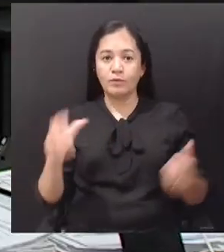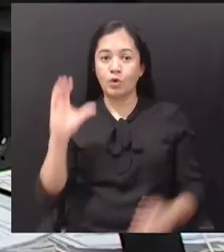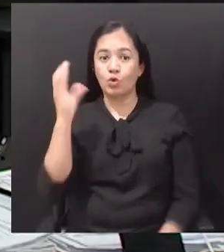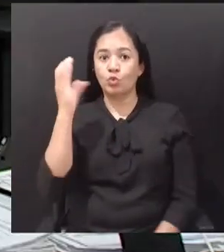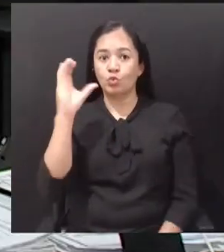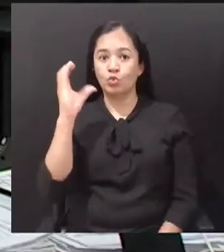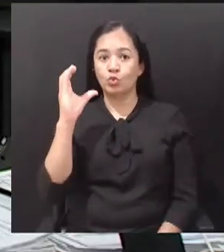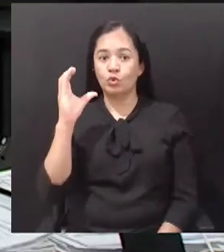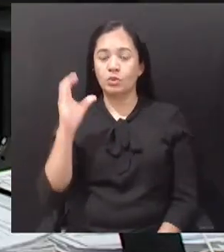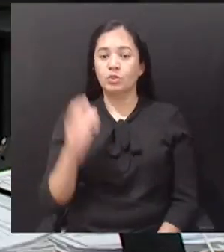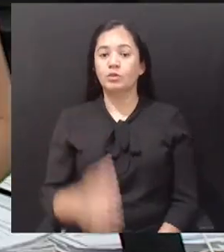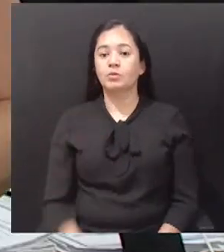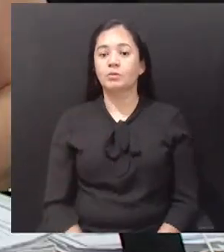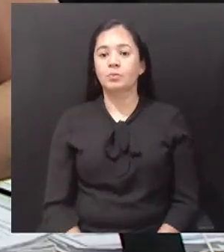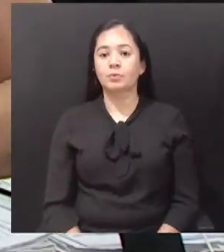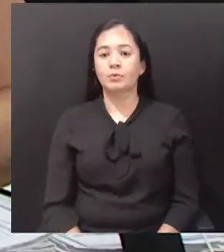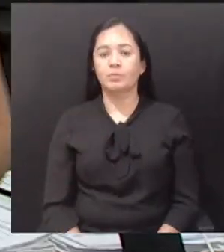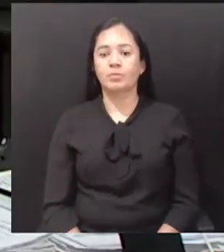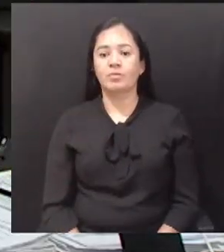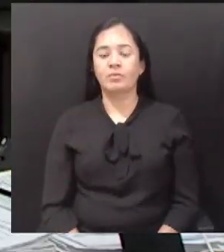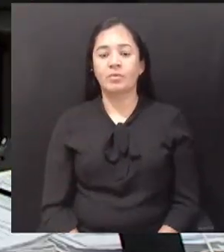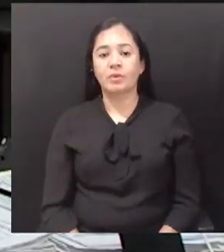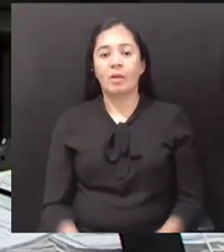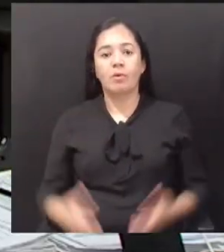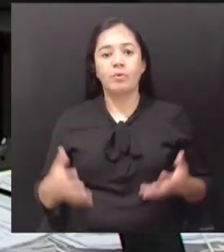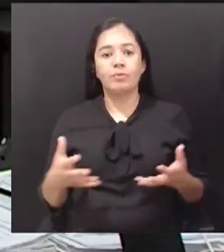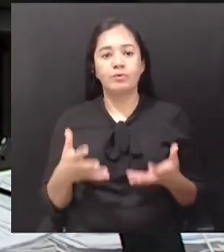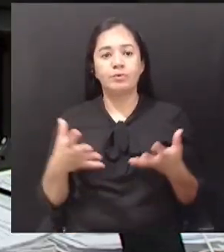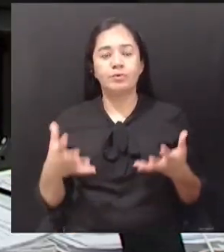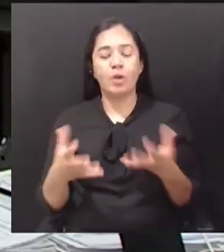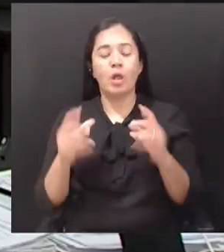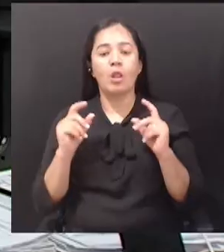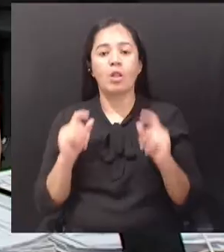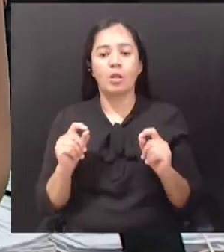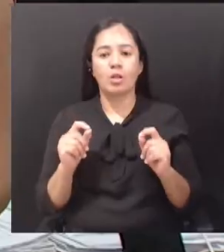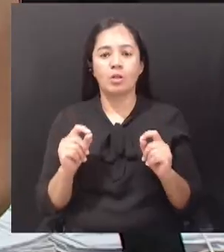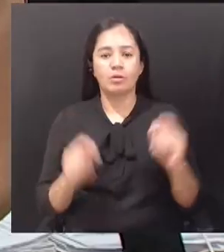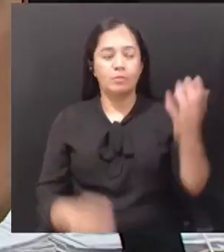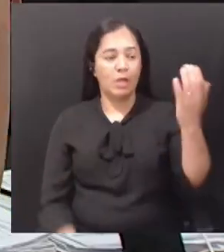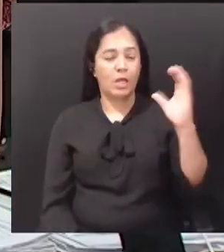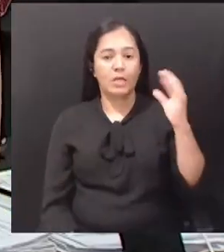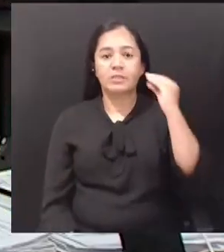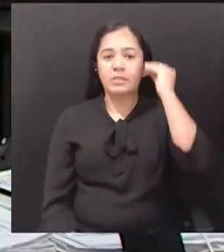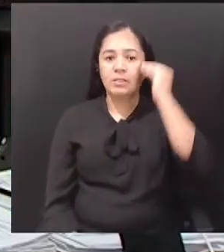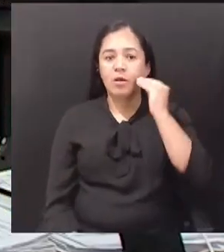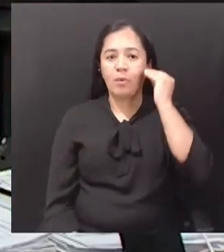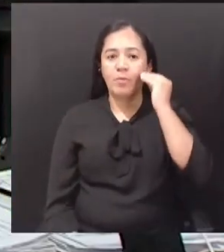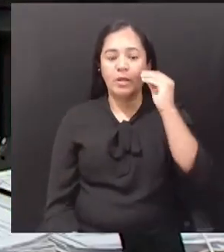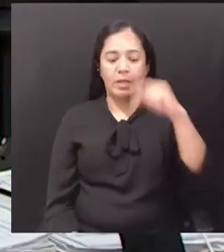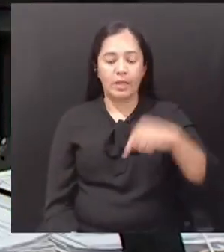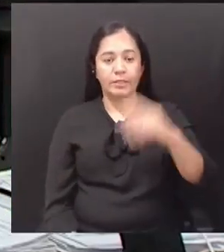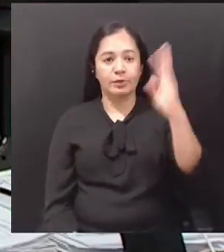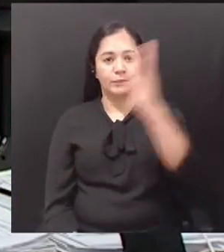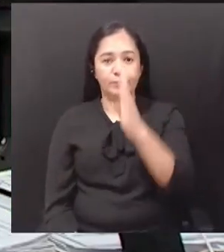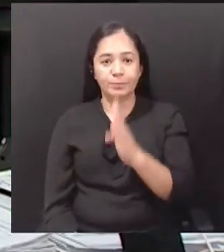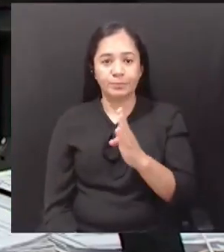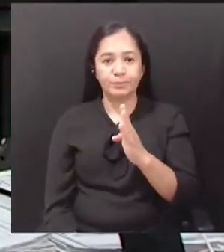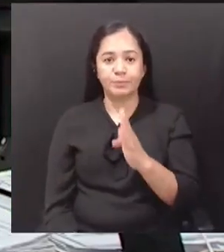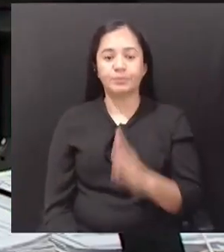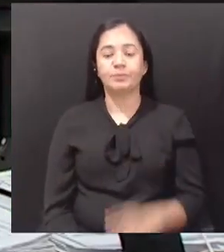porte, para impulsionar a ciência experimental no país.